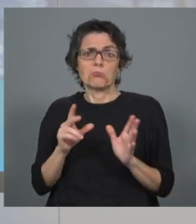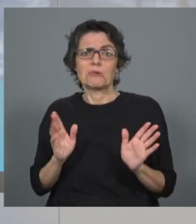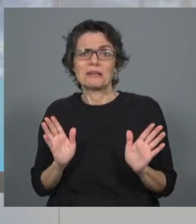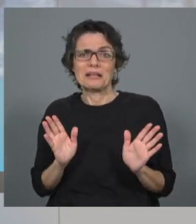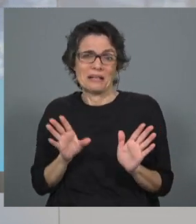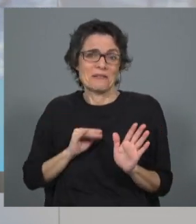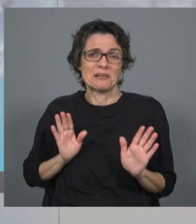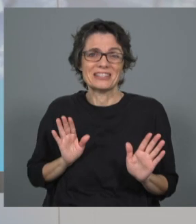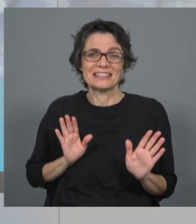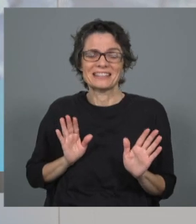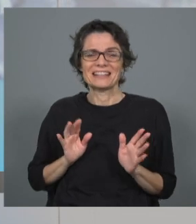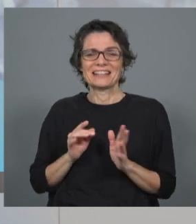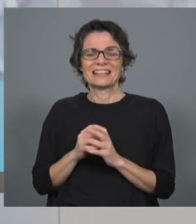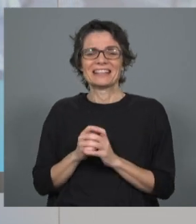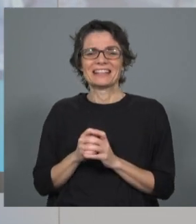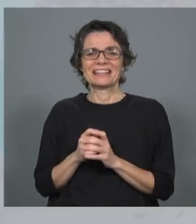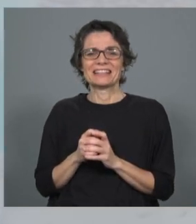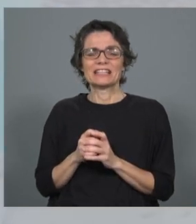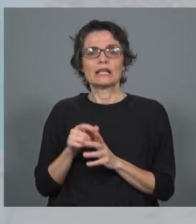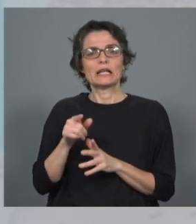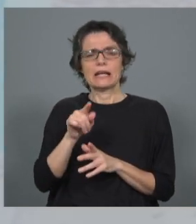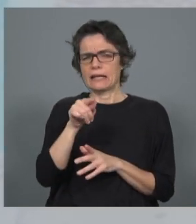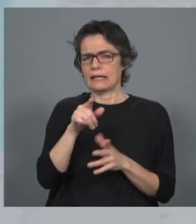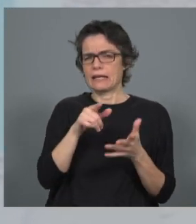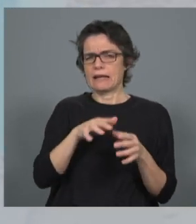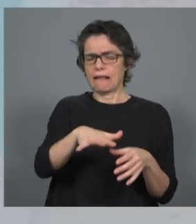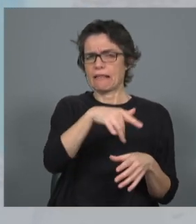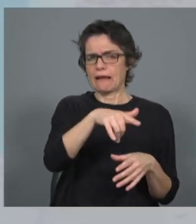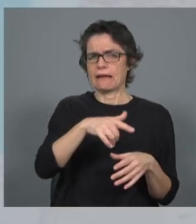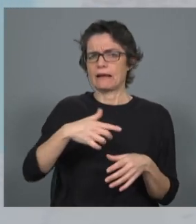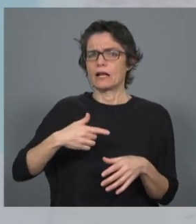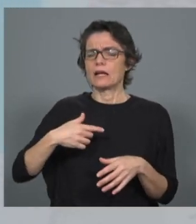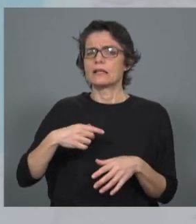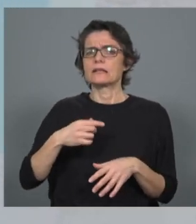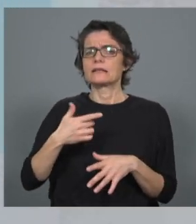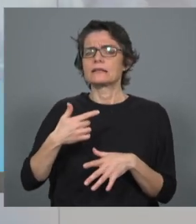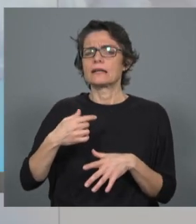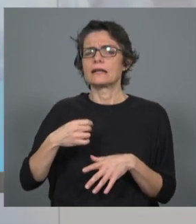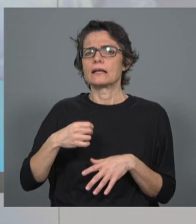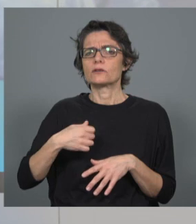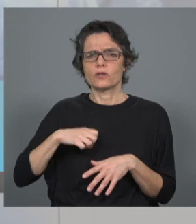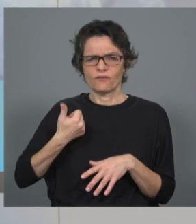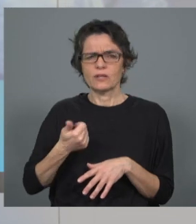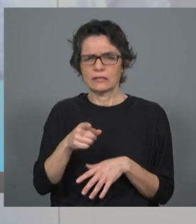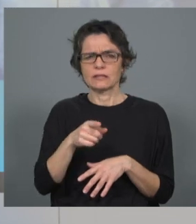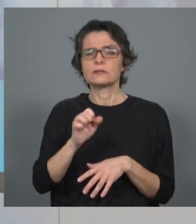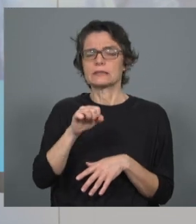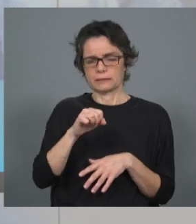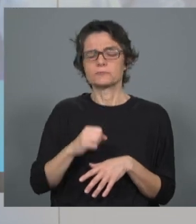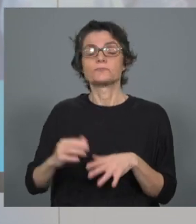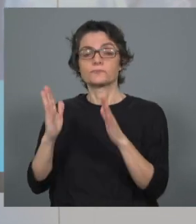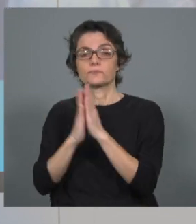ok, tudo bem. E estávamos aqui na zona oeste do Patriarcado, não é? Torres Vedras, exatamente. Mais concretamente na Silveira, paróquia da